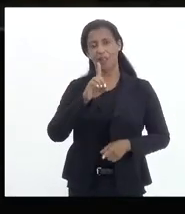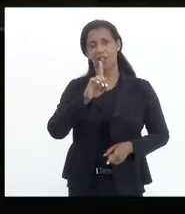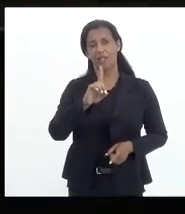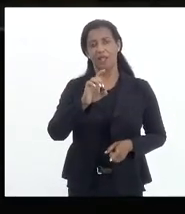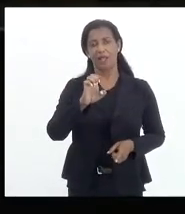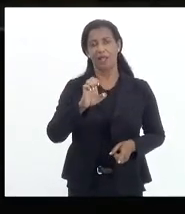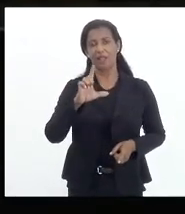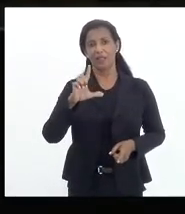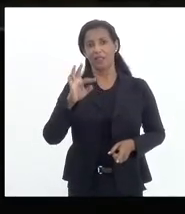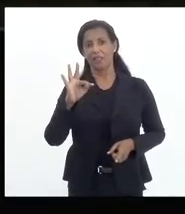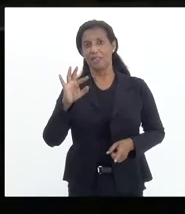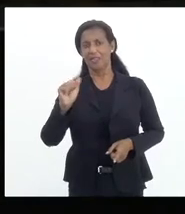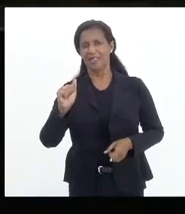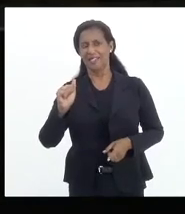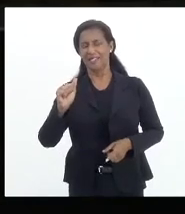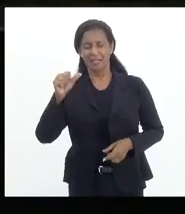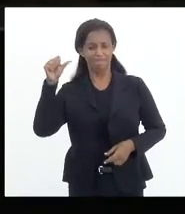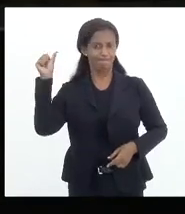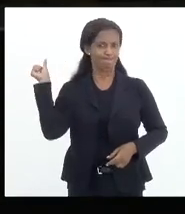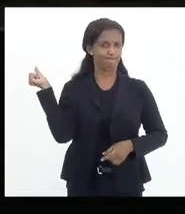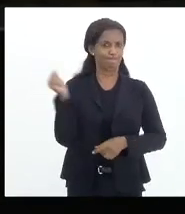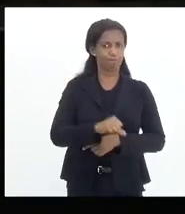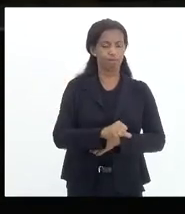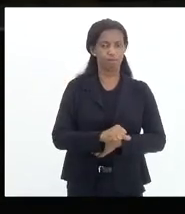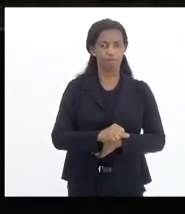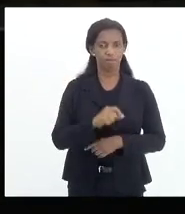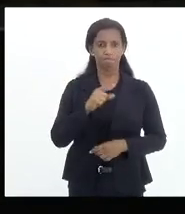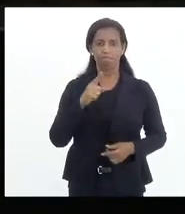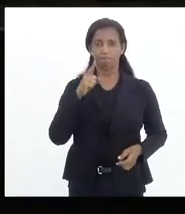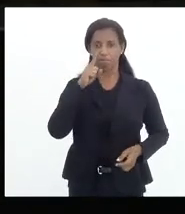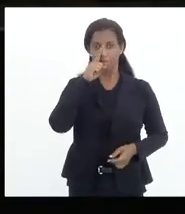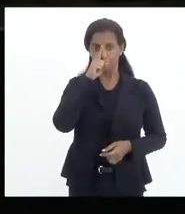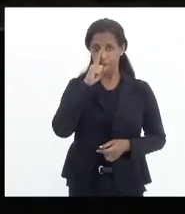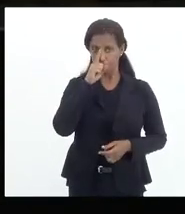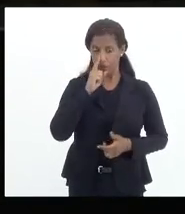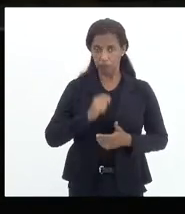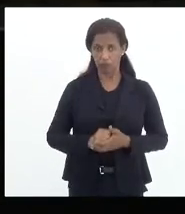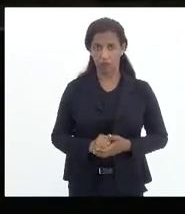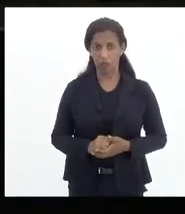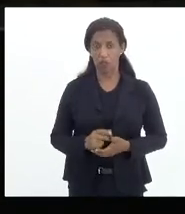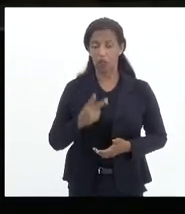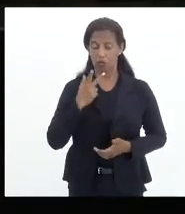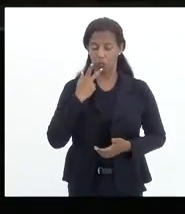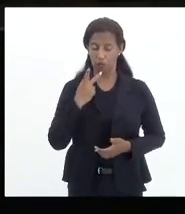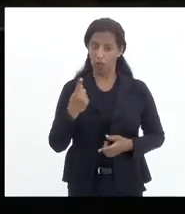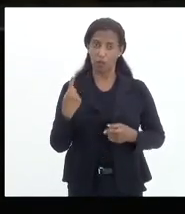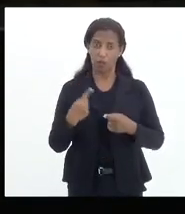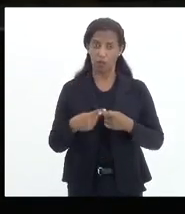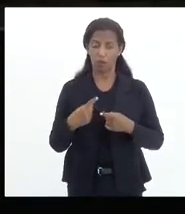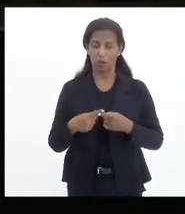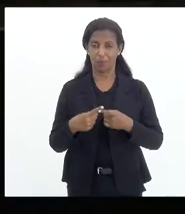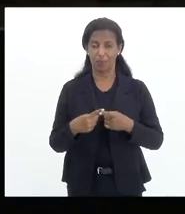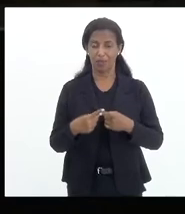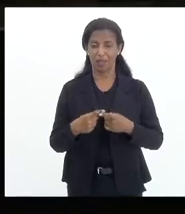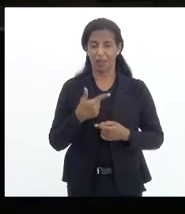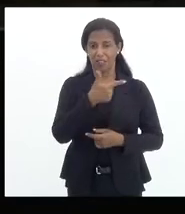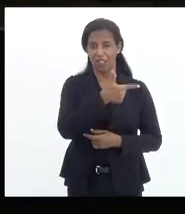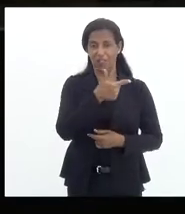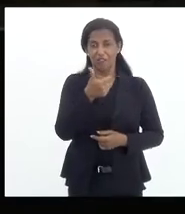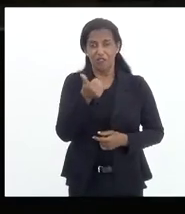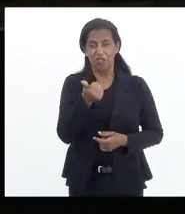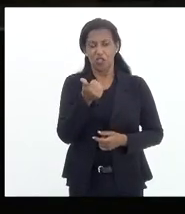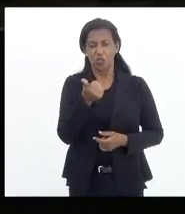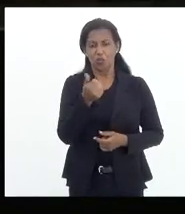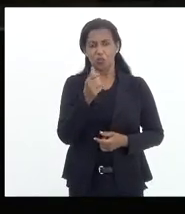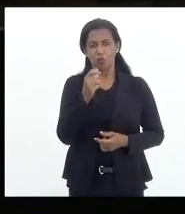Delta essa mil vezes pior Ah e eu tô falando para vocês que eu convivi durante 21 dias